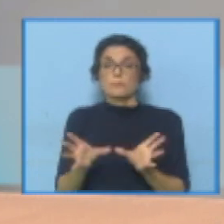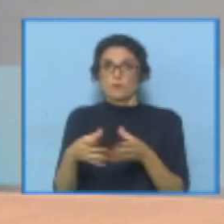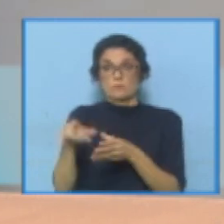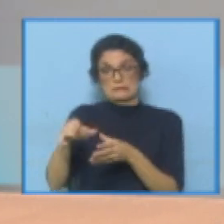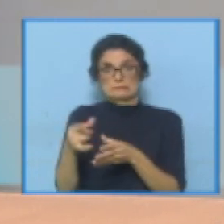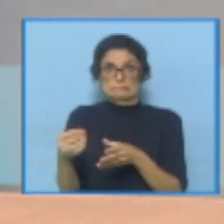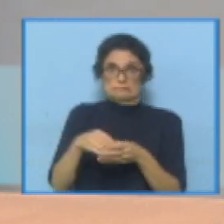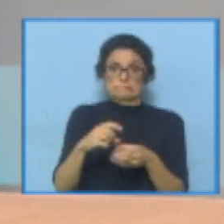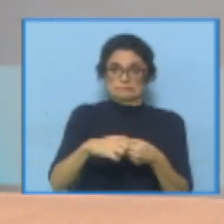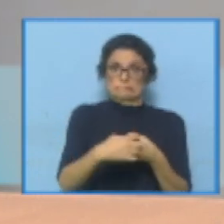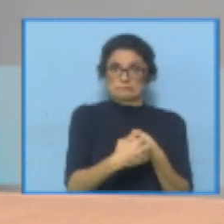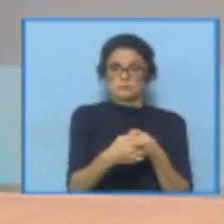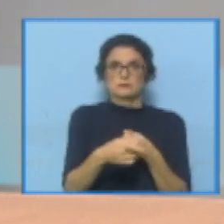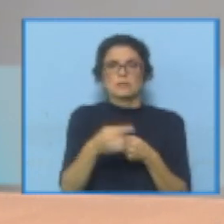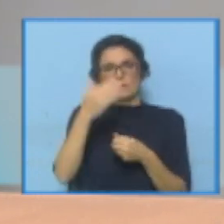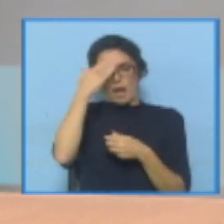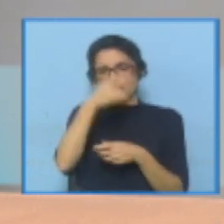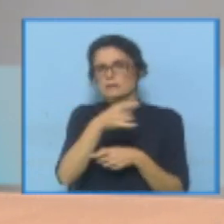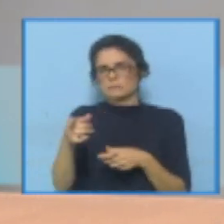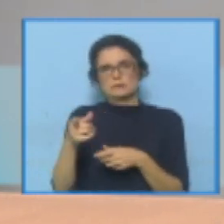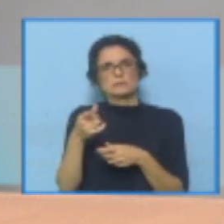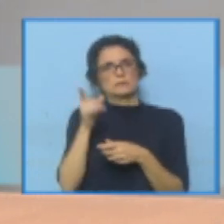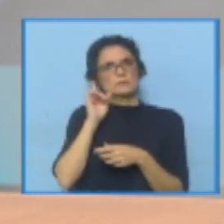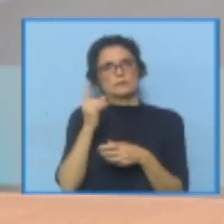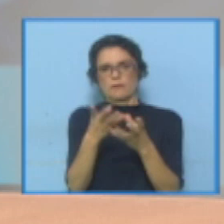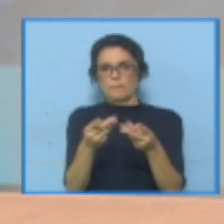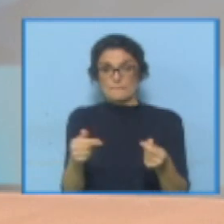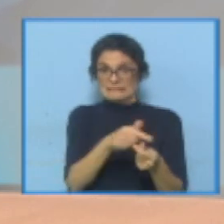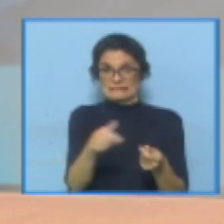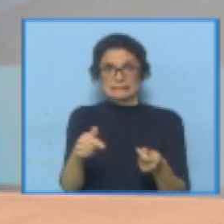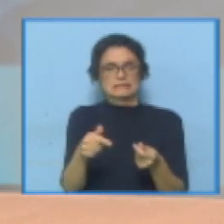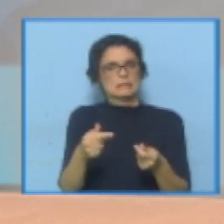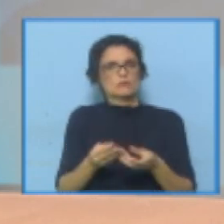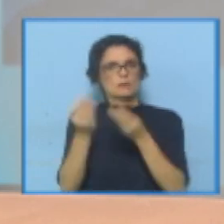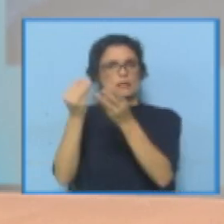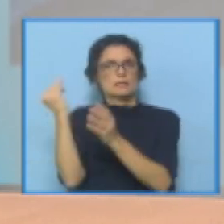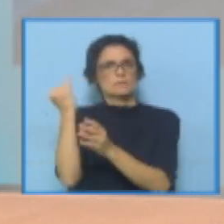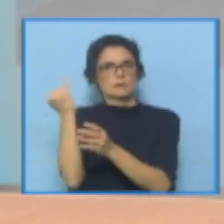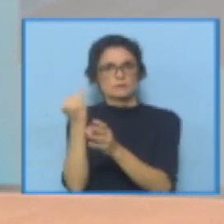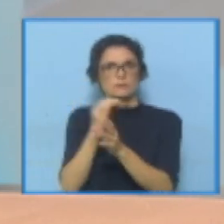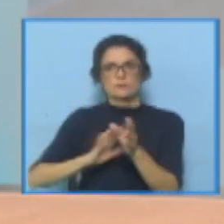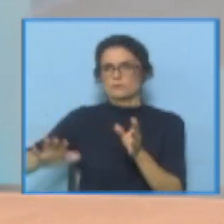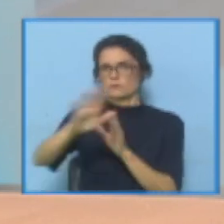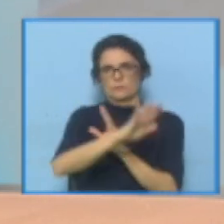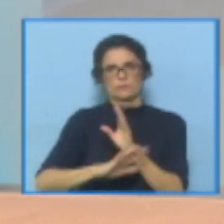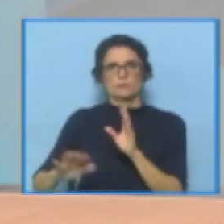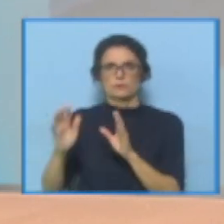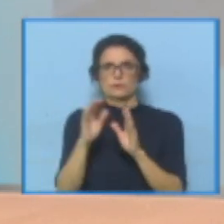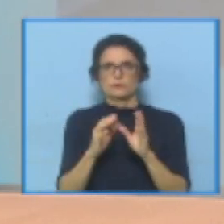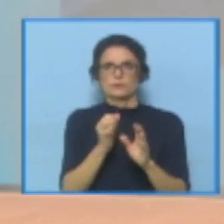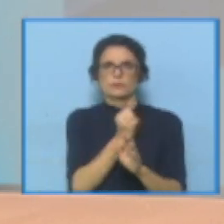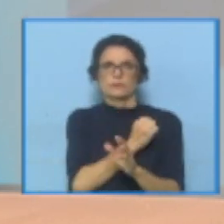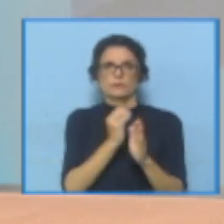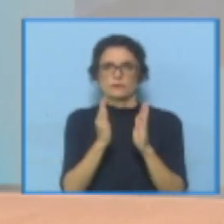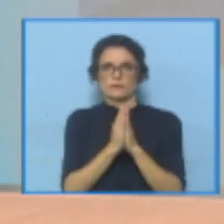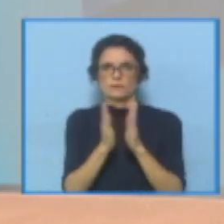estes materiais podem chegar também às instituições associadas aqui à Diocese de Lisboa e não só, também as outras dioceses do país,